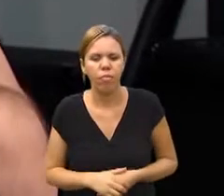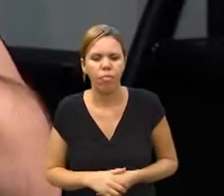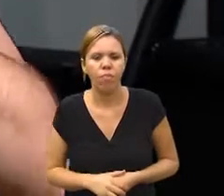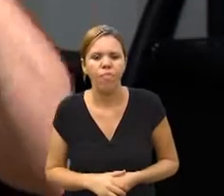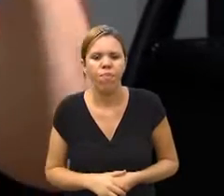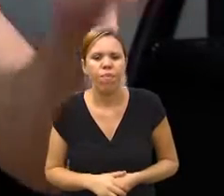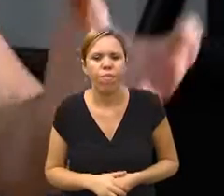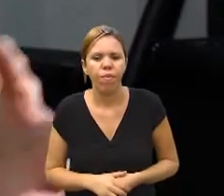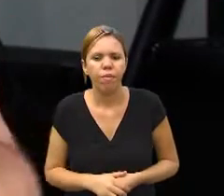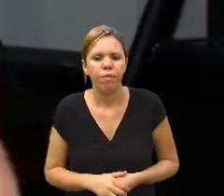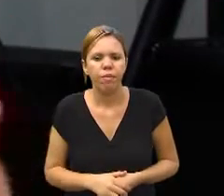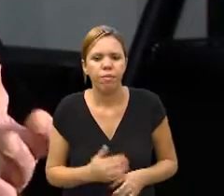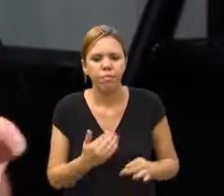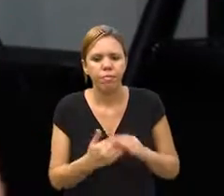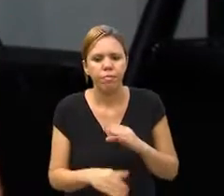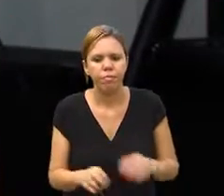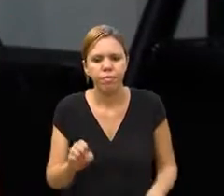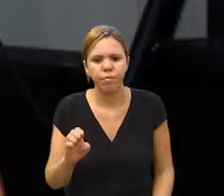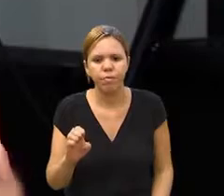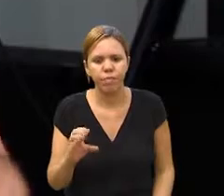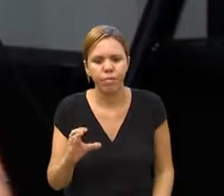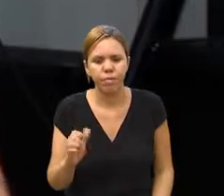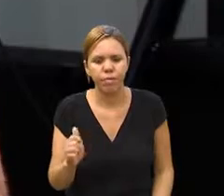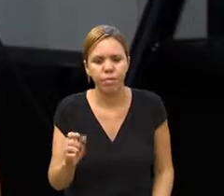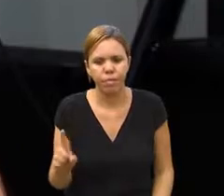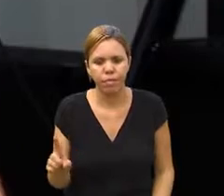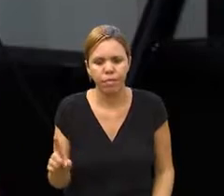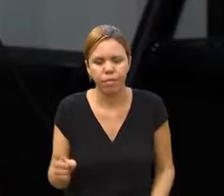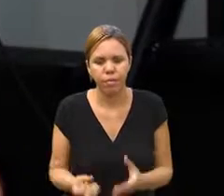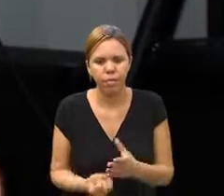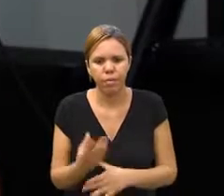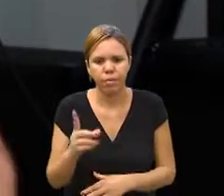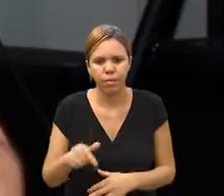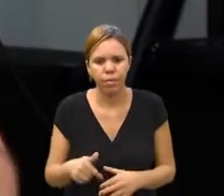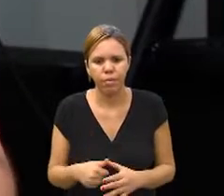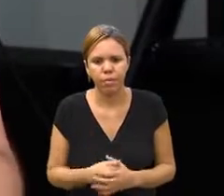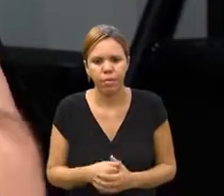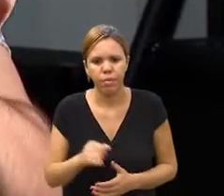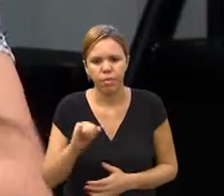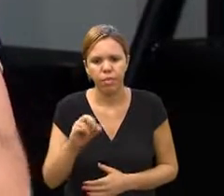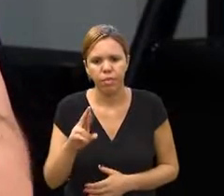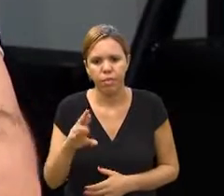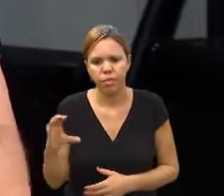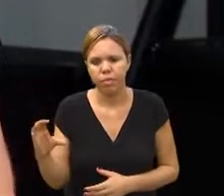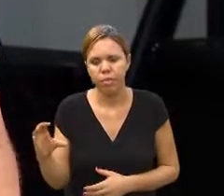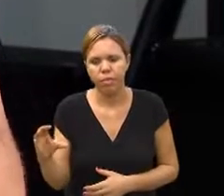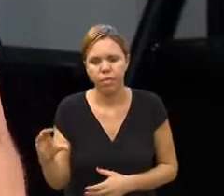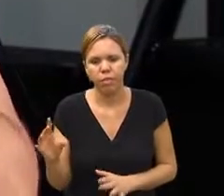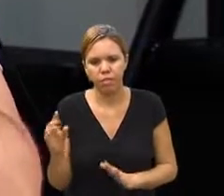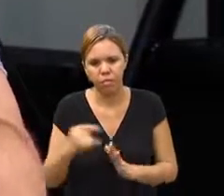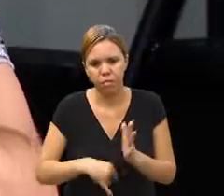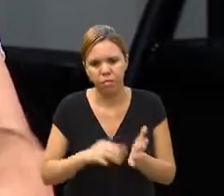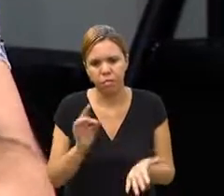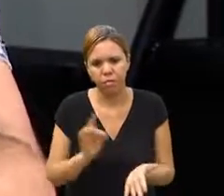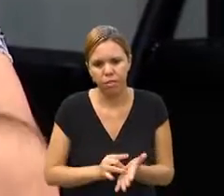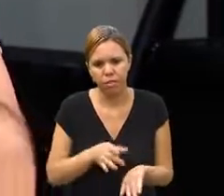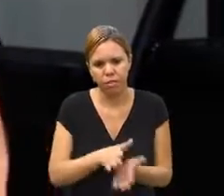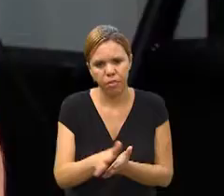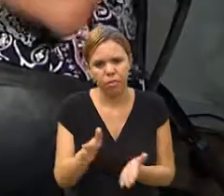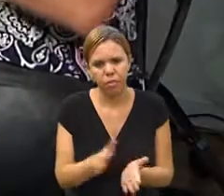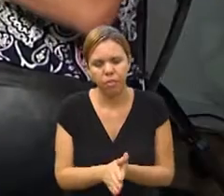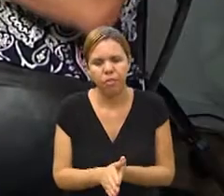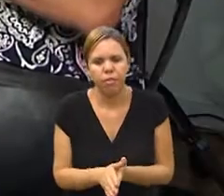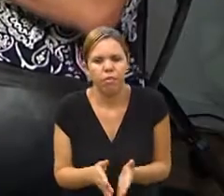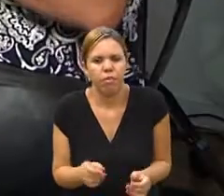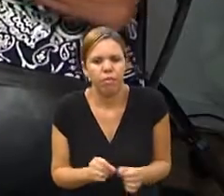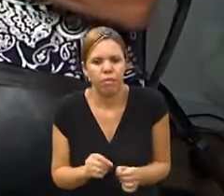e mandei pro ECAD, gerei ISRC e fiz offset na gráfica para imprimir a bolacha